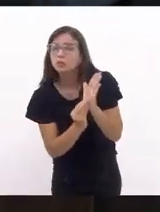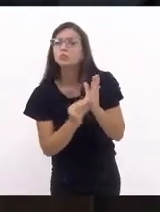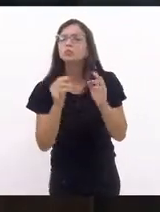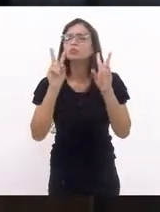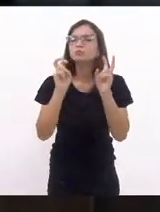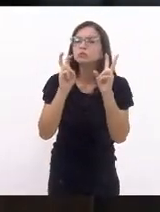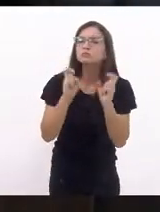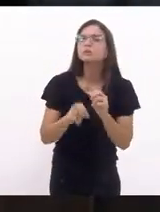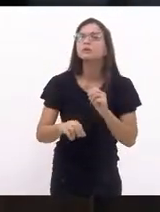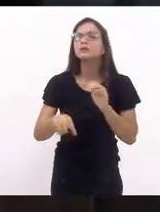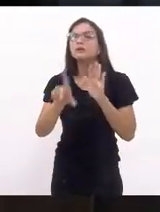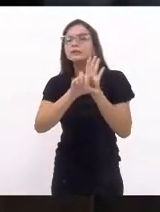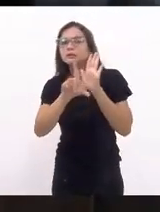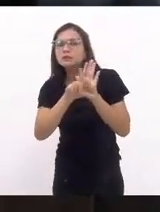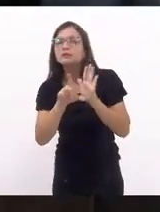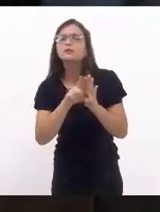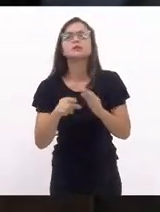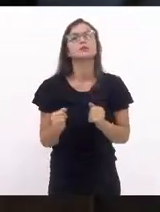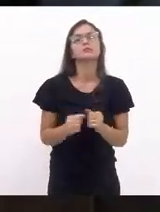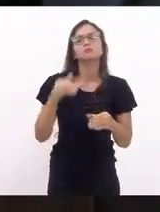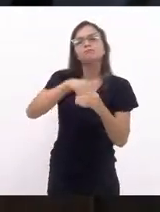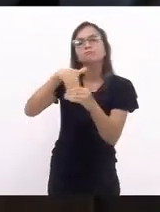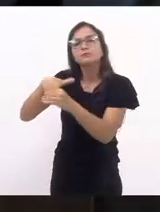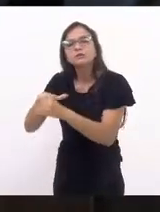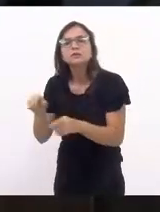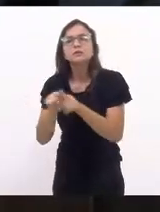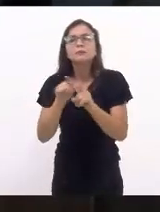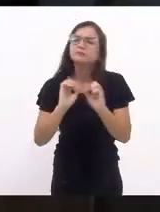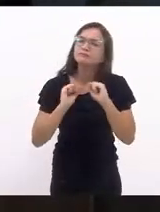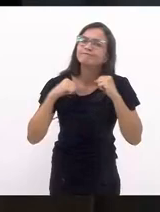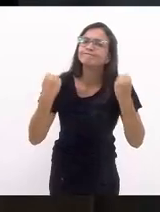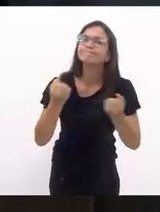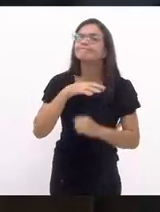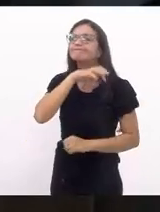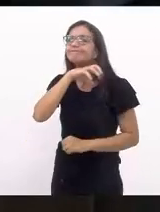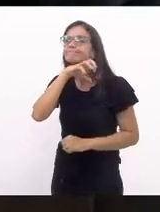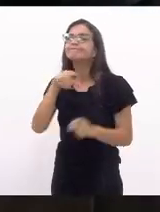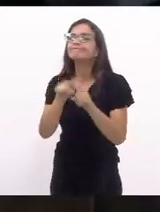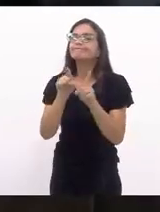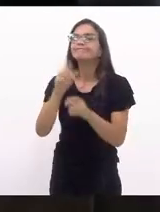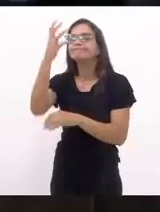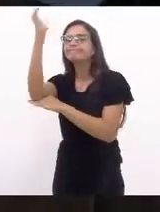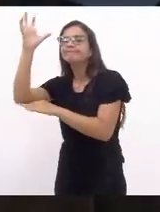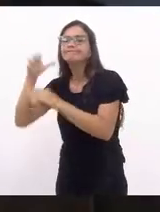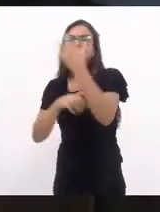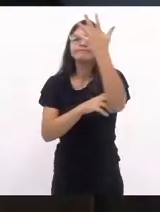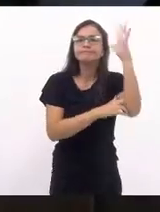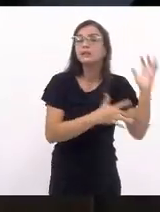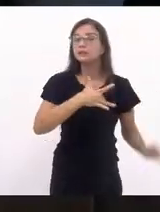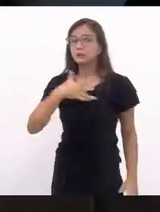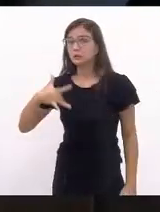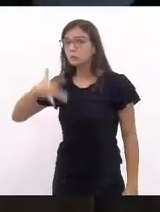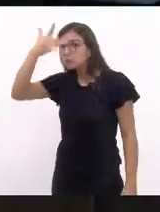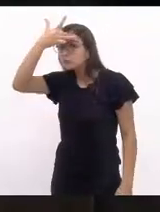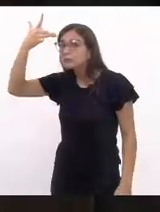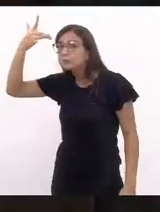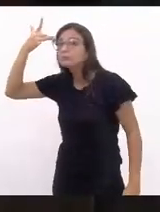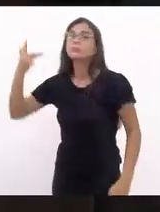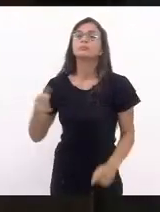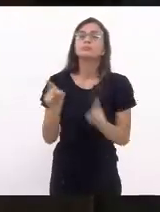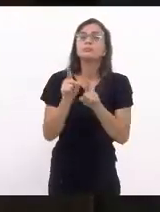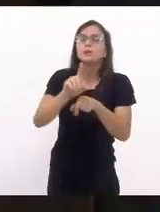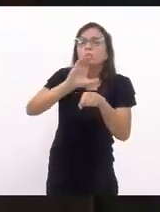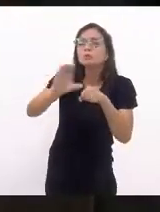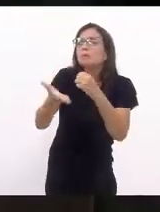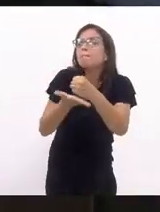comunicação política em mídias digitais legislação para a defesa dos animais e meio ambiente são uso física e mental cursos básicos em inglês